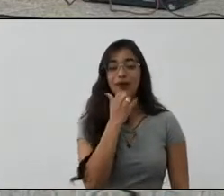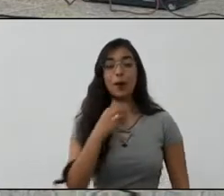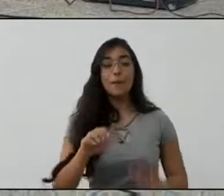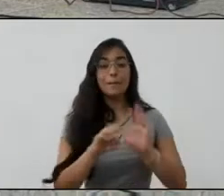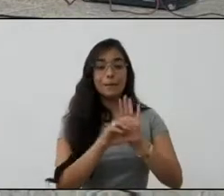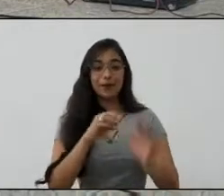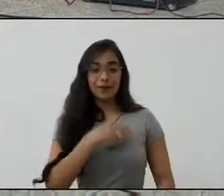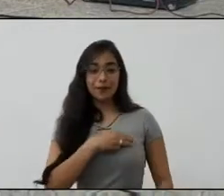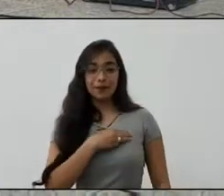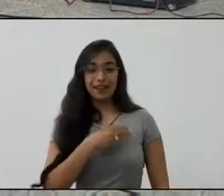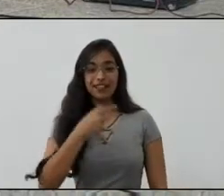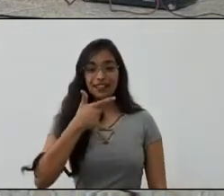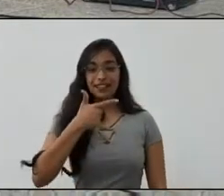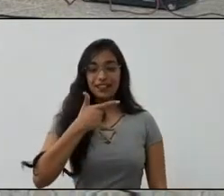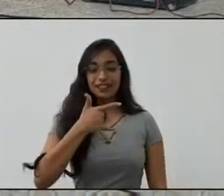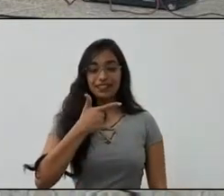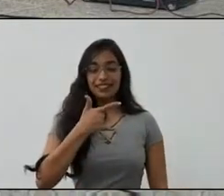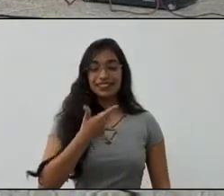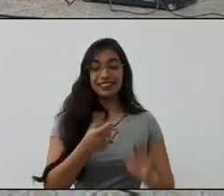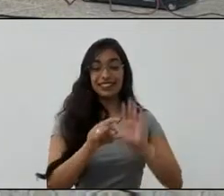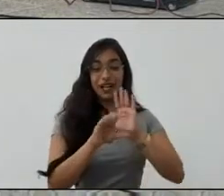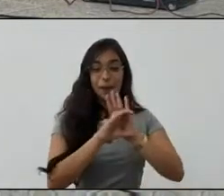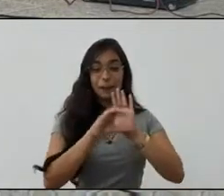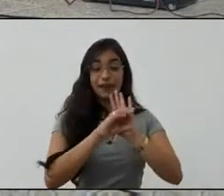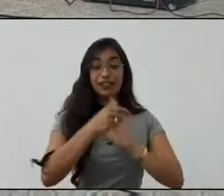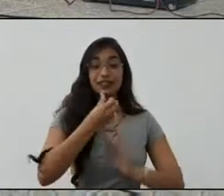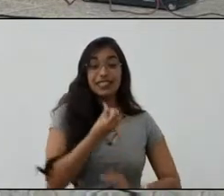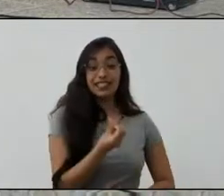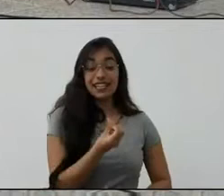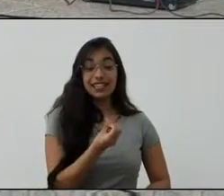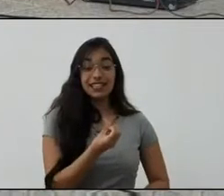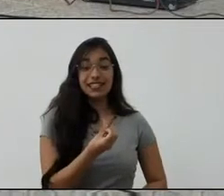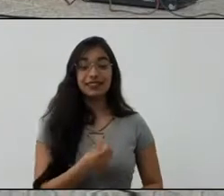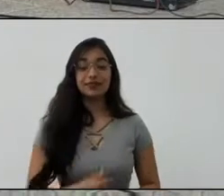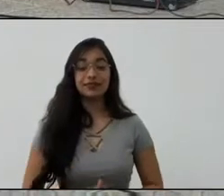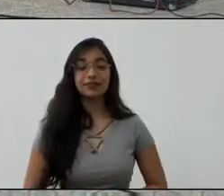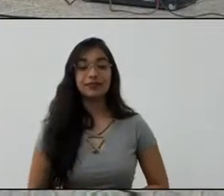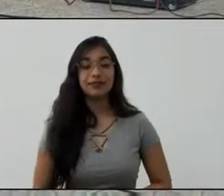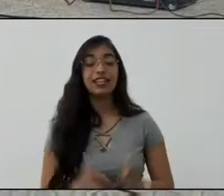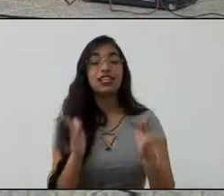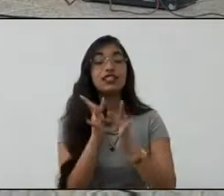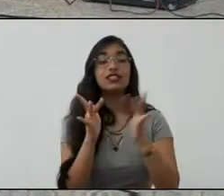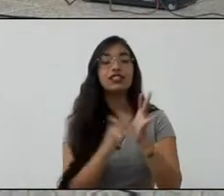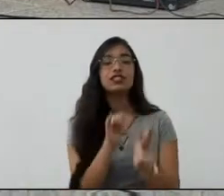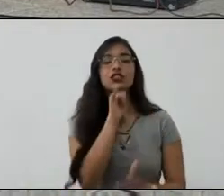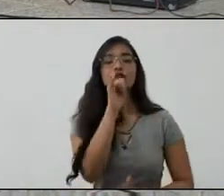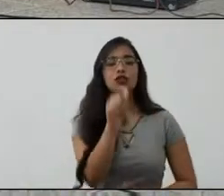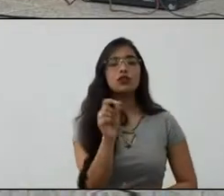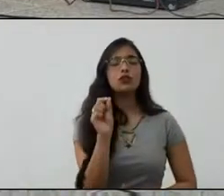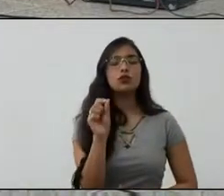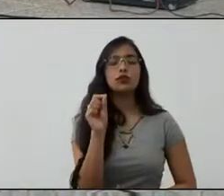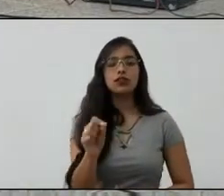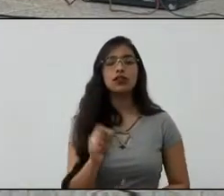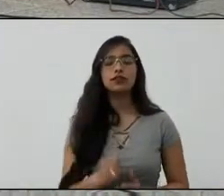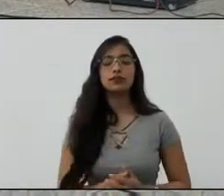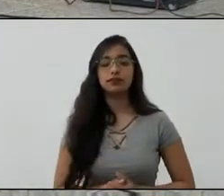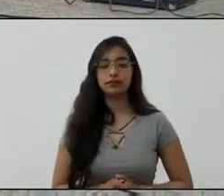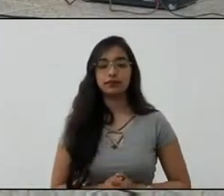Mateus 6, 25 diz assim: por isso vos digo, não andeis